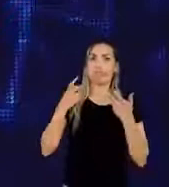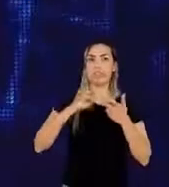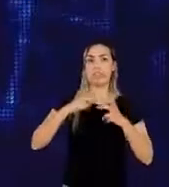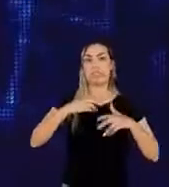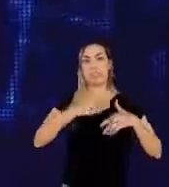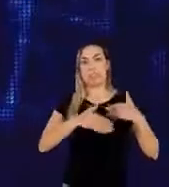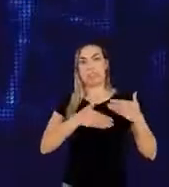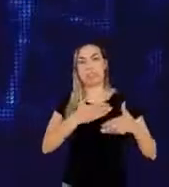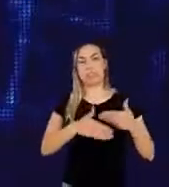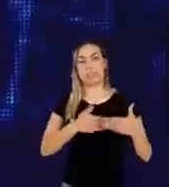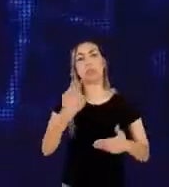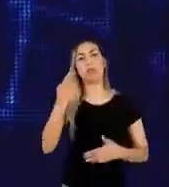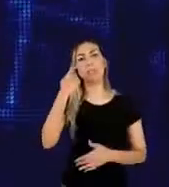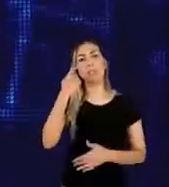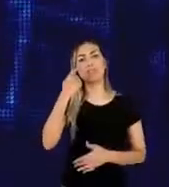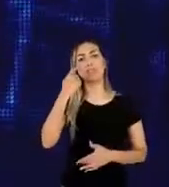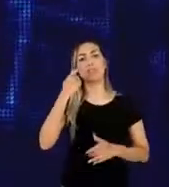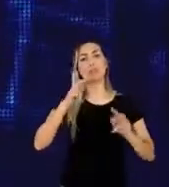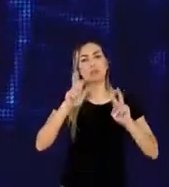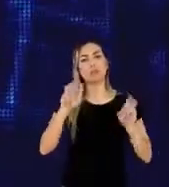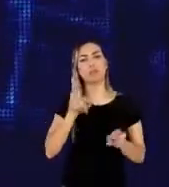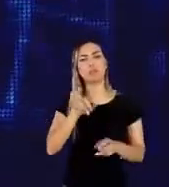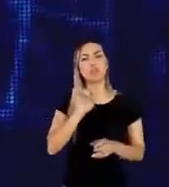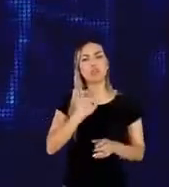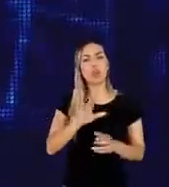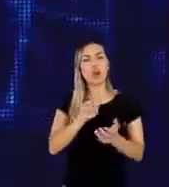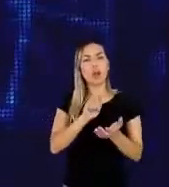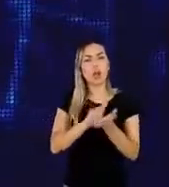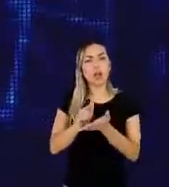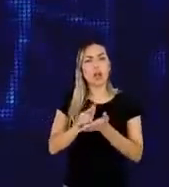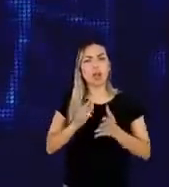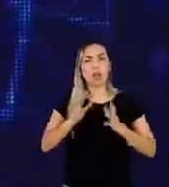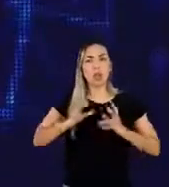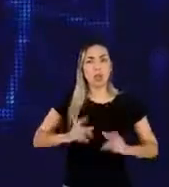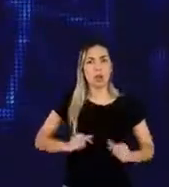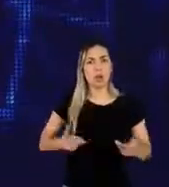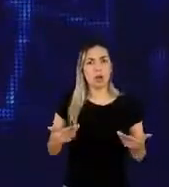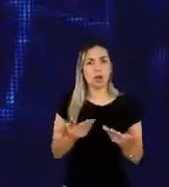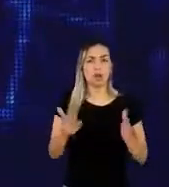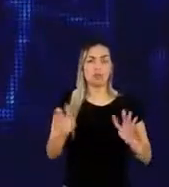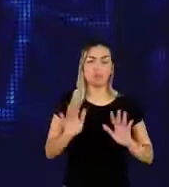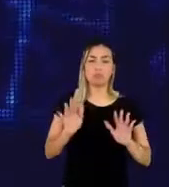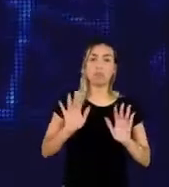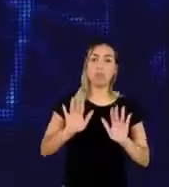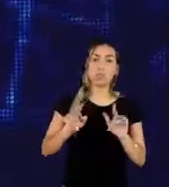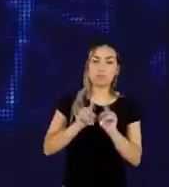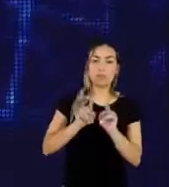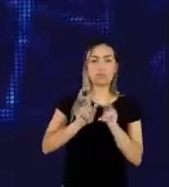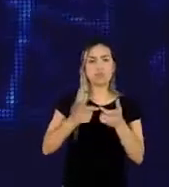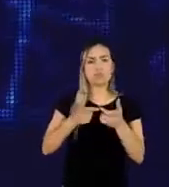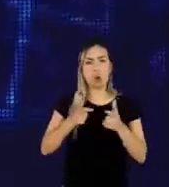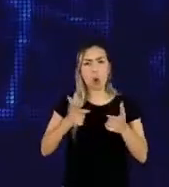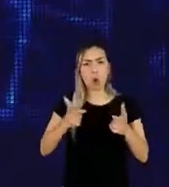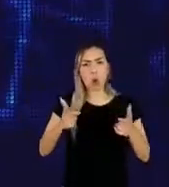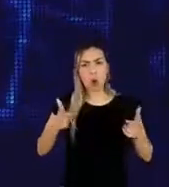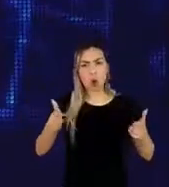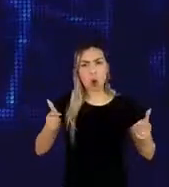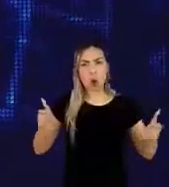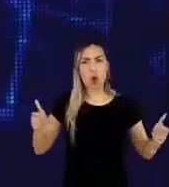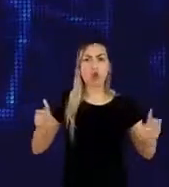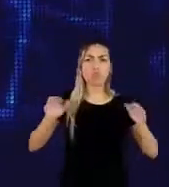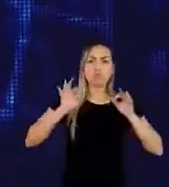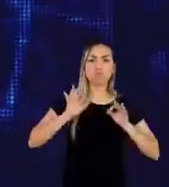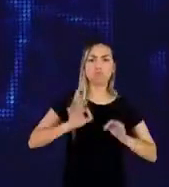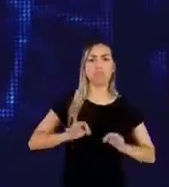na matriz limpa, não só, né, de limpar a nossa matriz atual, mas também fazer com que ela cresça de forma limpa e renovável